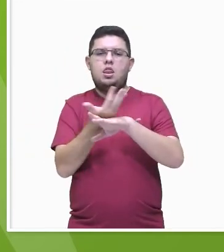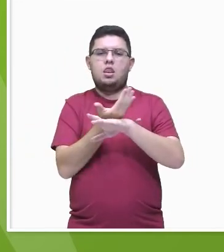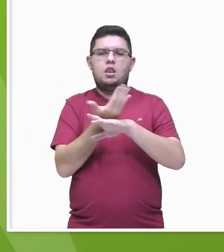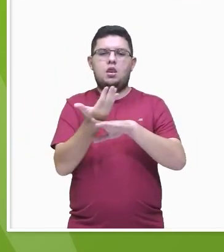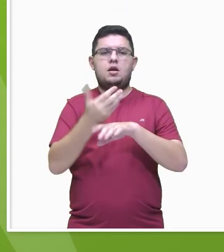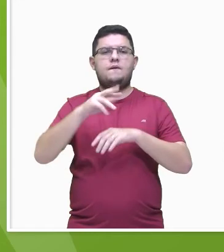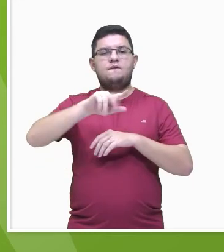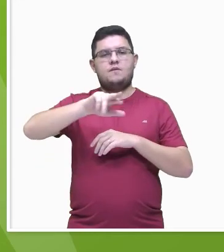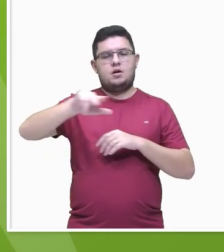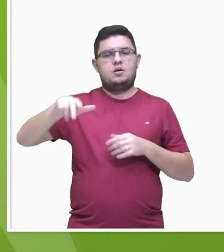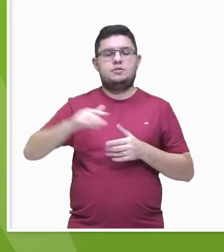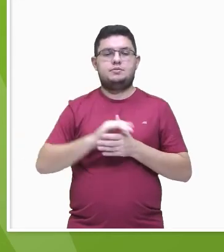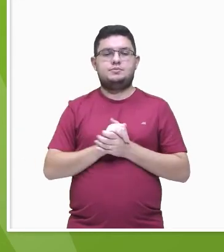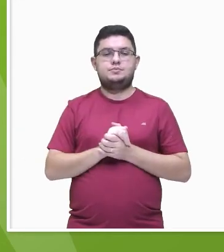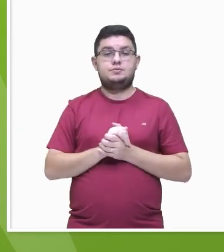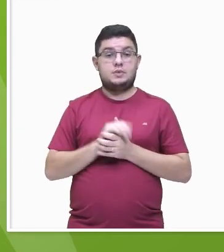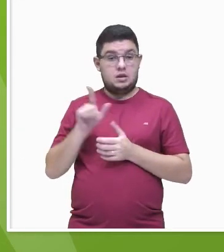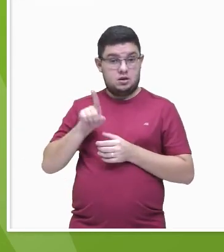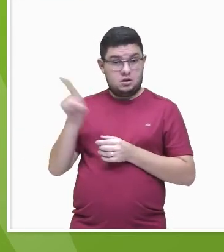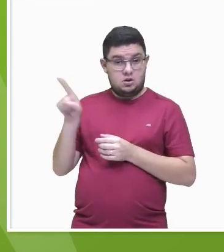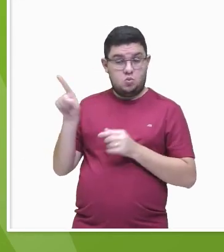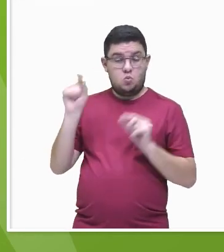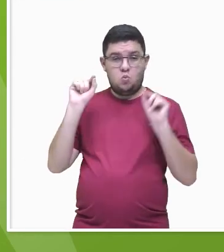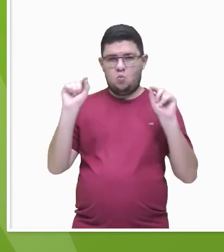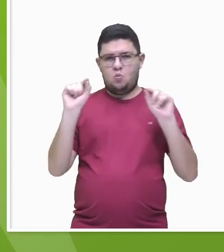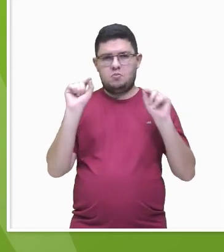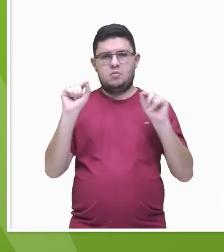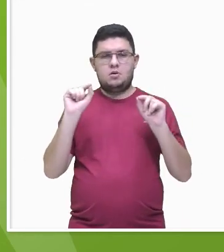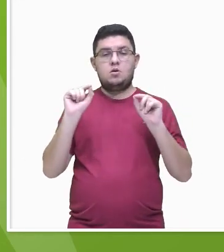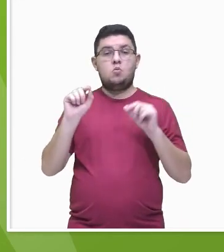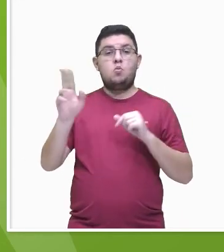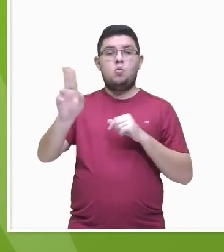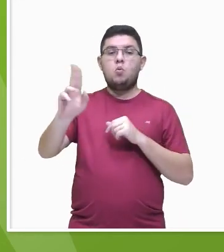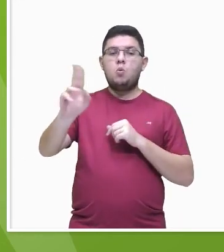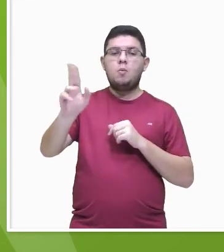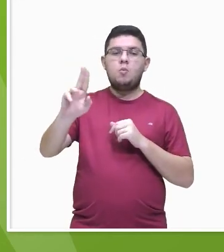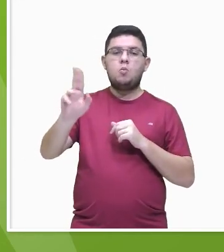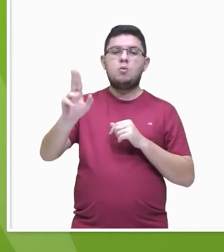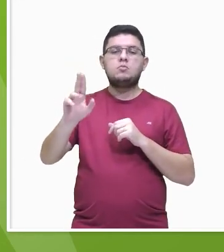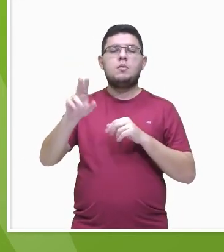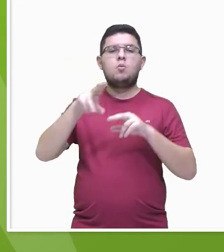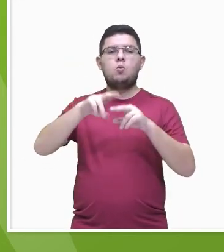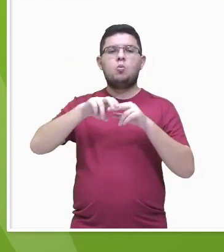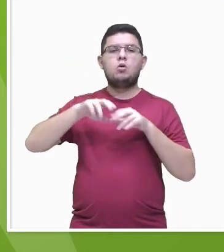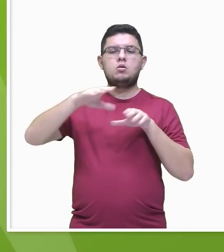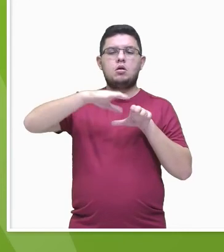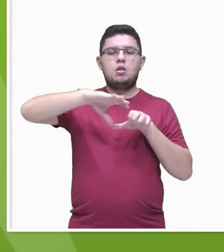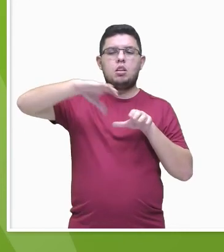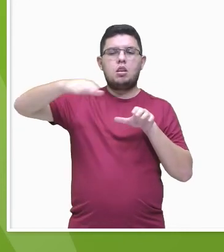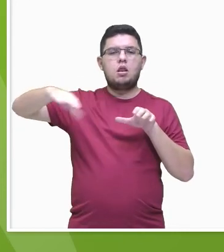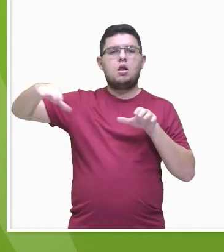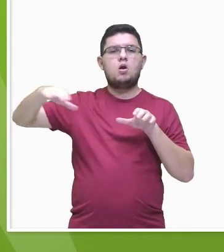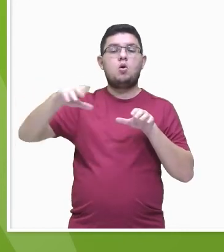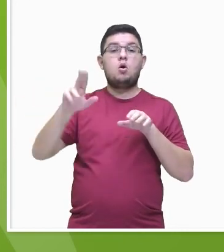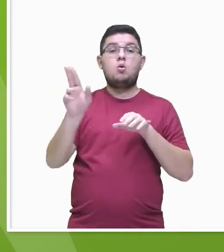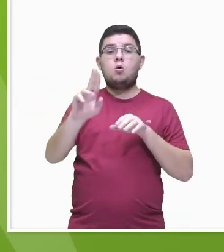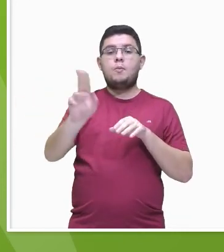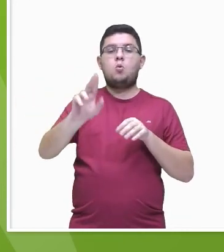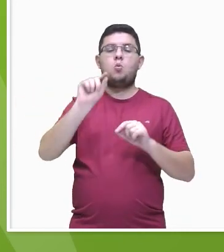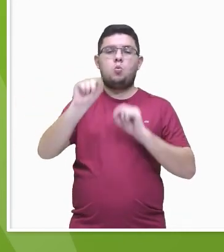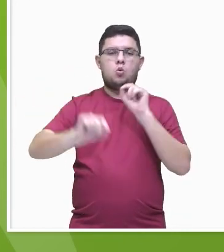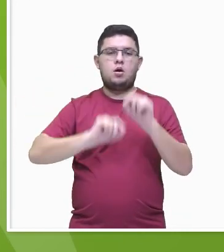sua pele. E esse aí, ó, ele é chamado, né, por causa dessa sua aparência, ele é